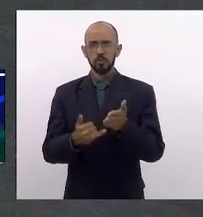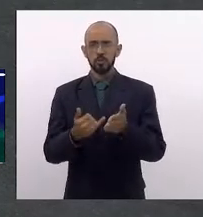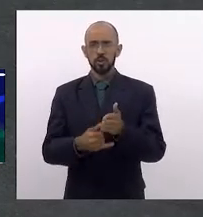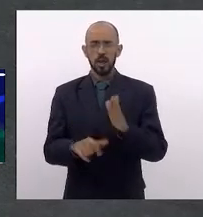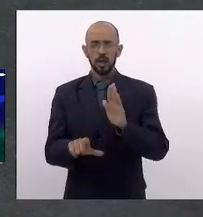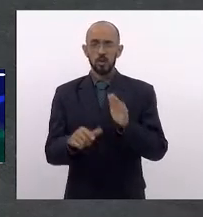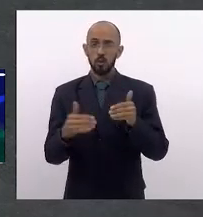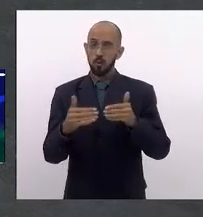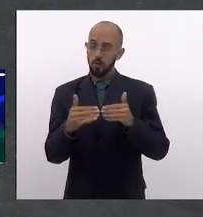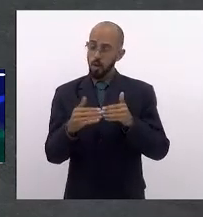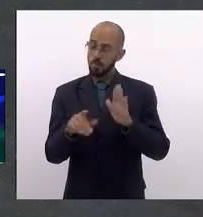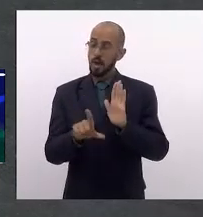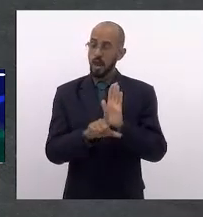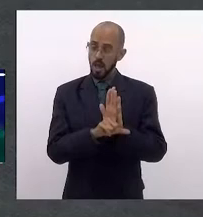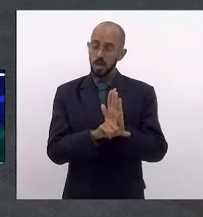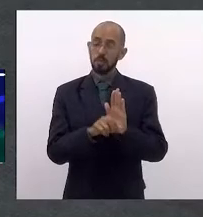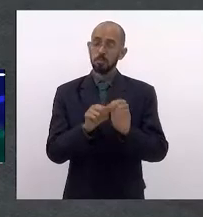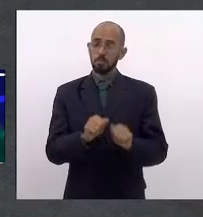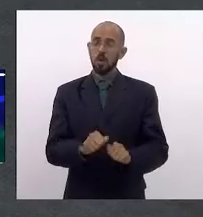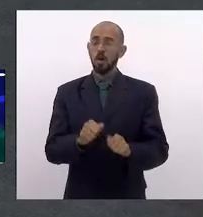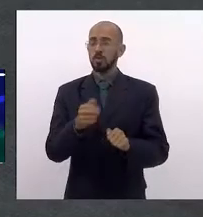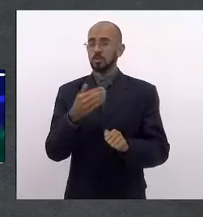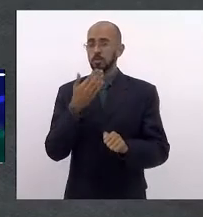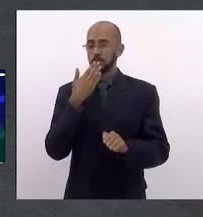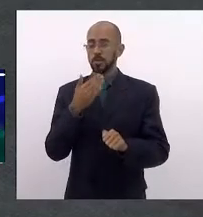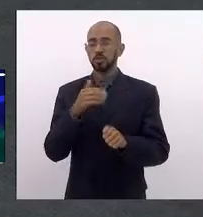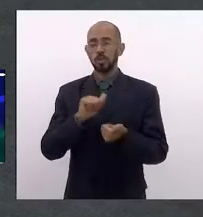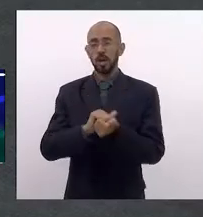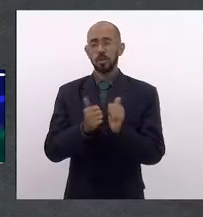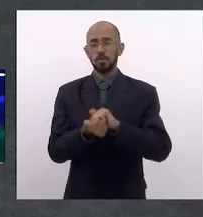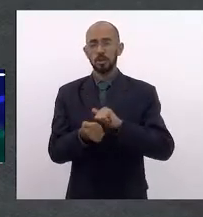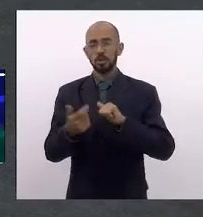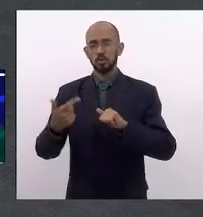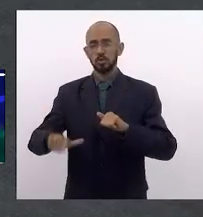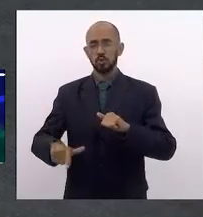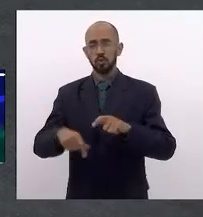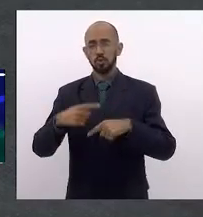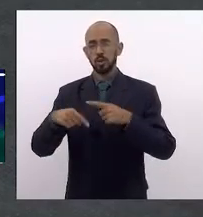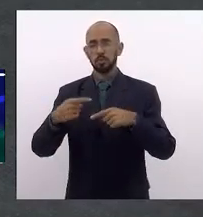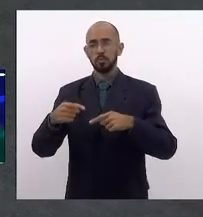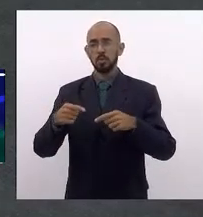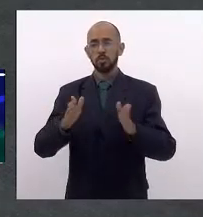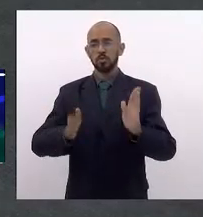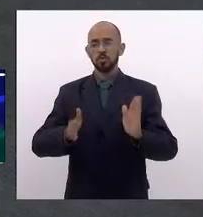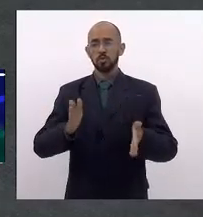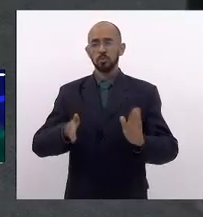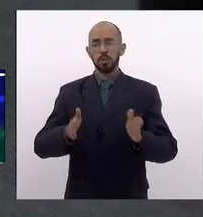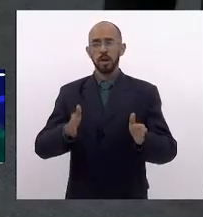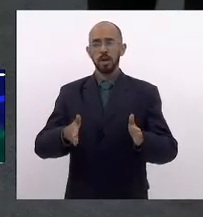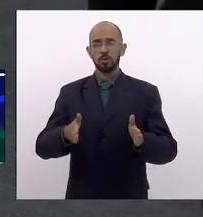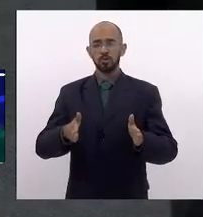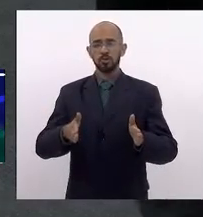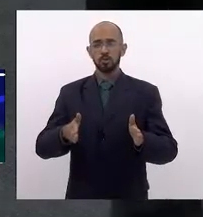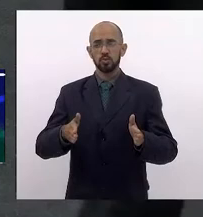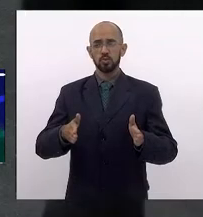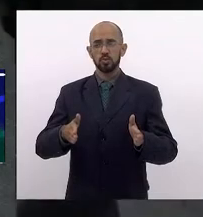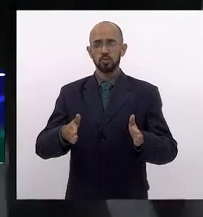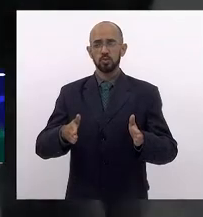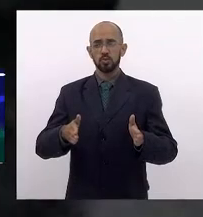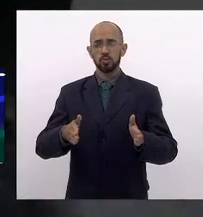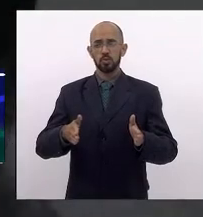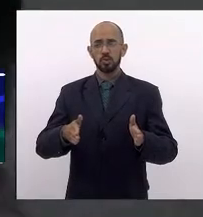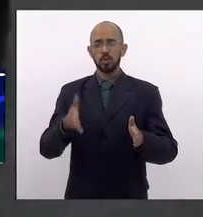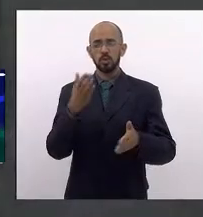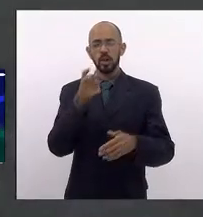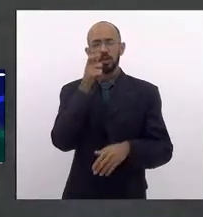lei somente poderá solicitar novo enquadramento depois de decorrido o prazo seu presente vai querer chamar atenção